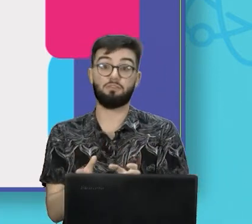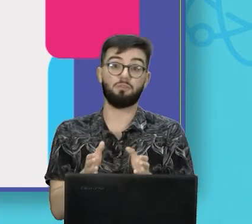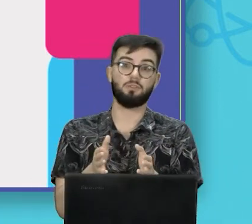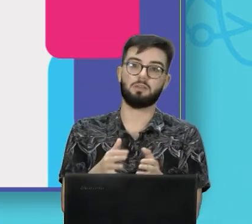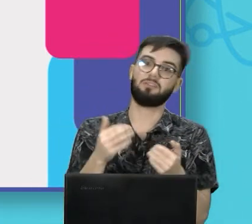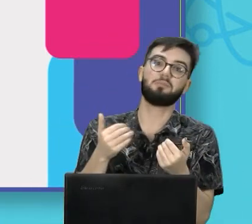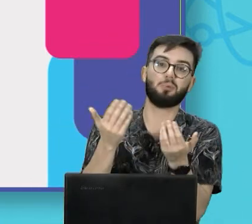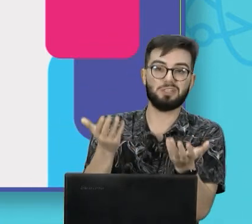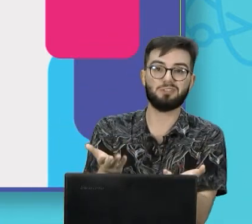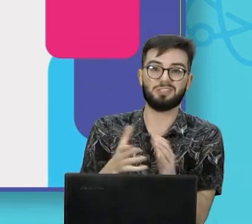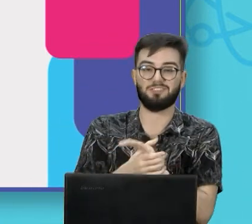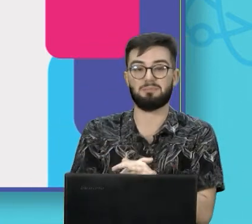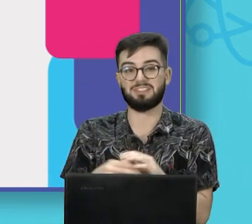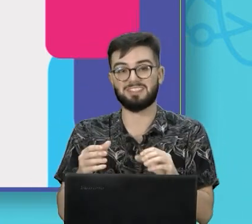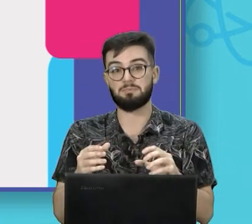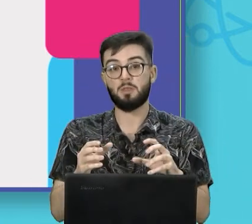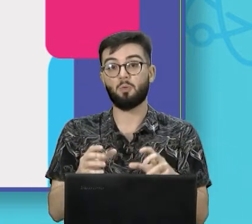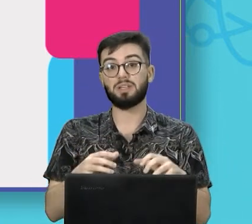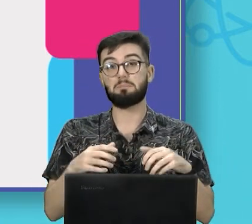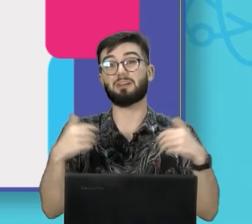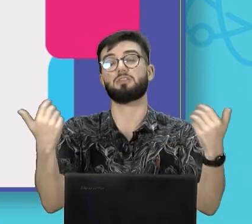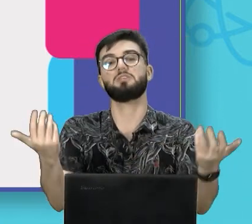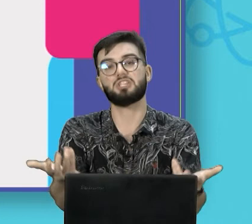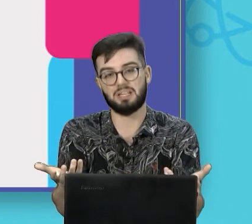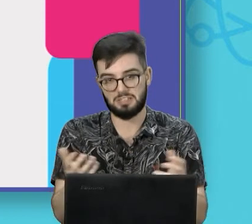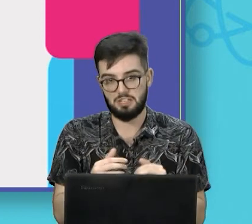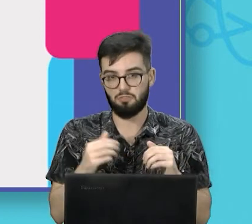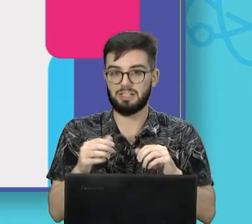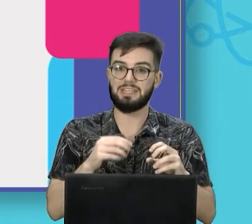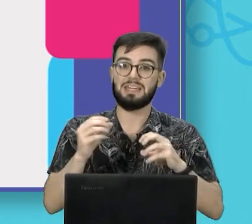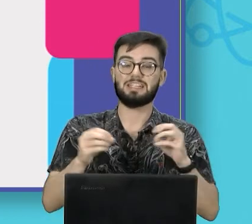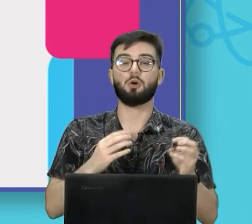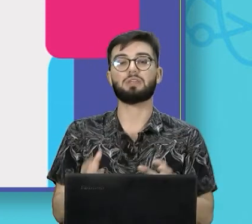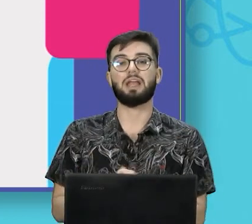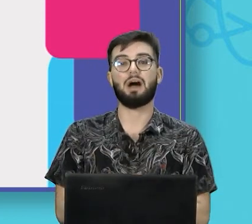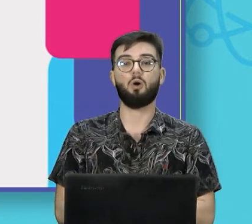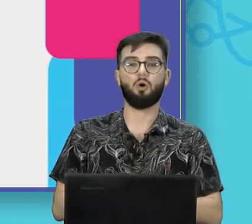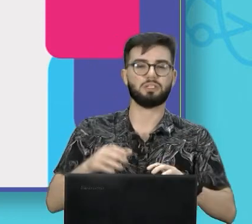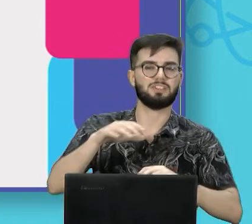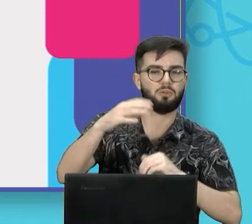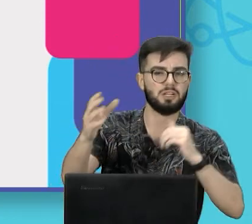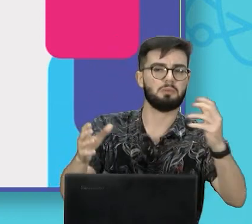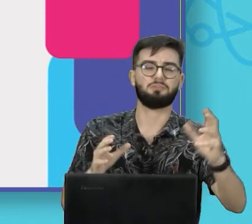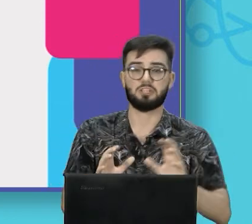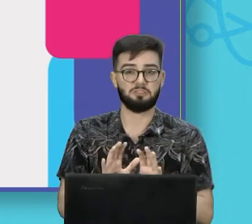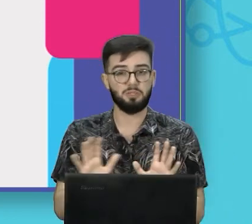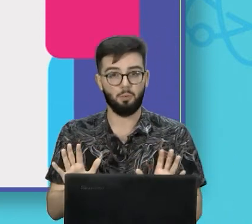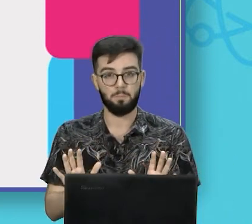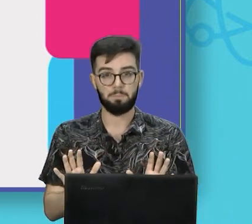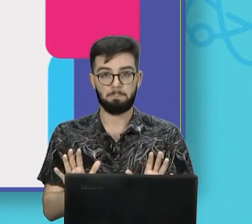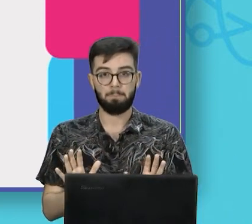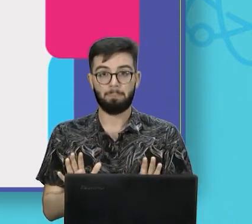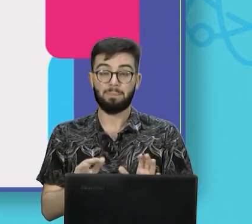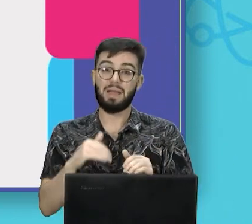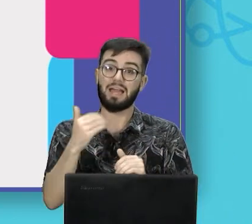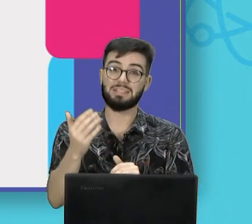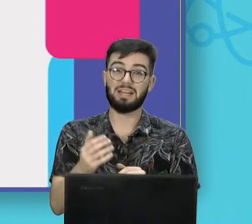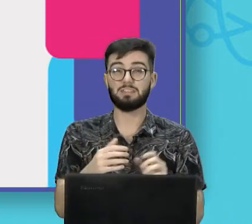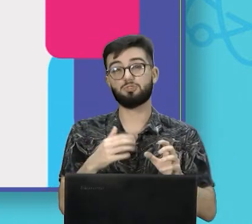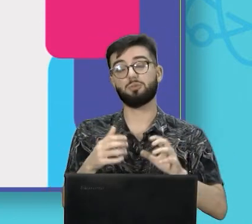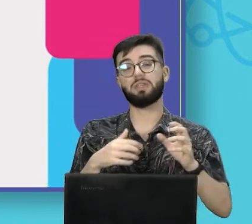político esteve na política eu tenho né mas assim primeiro Impacto admin o vale de alterar a ordem ser um grande manifestação não